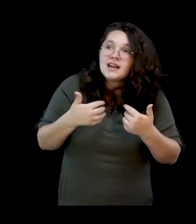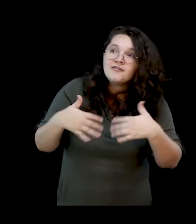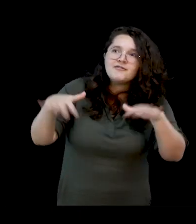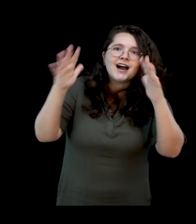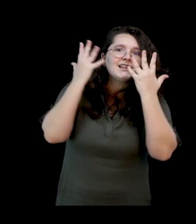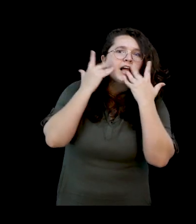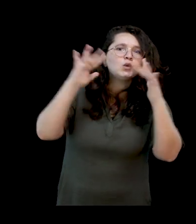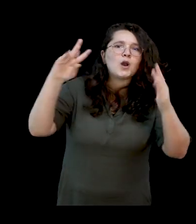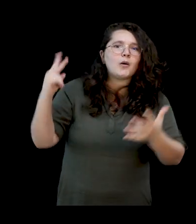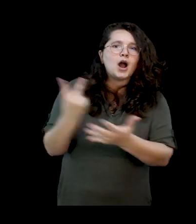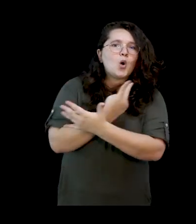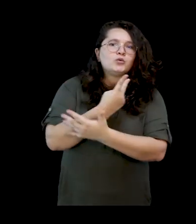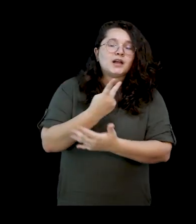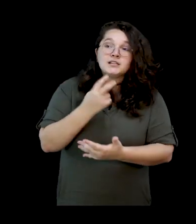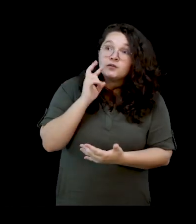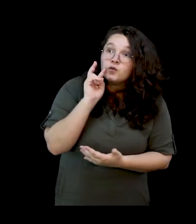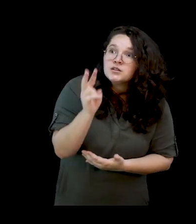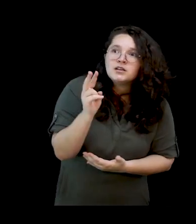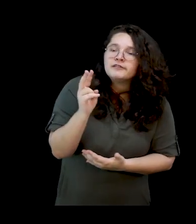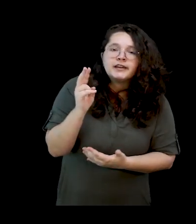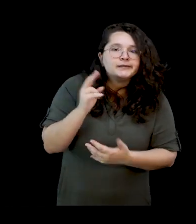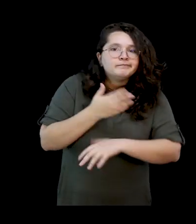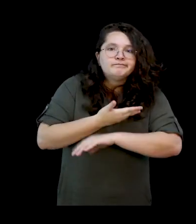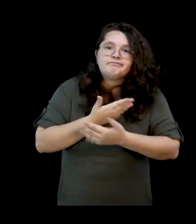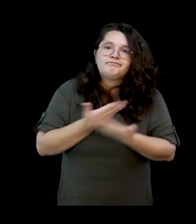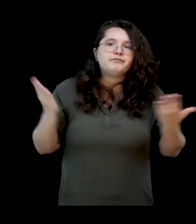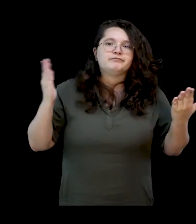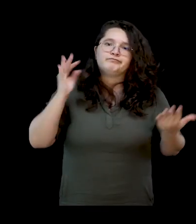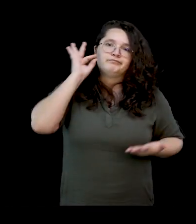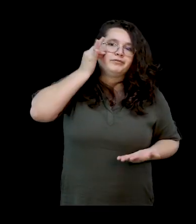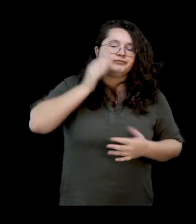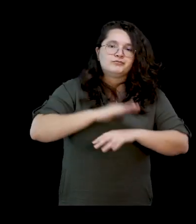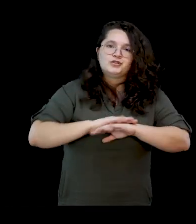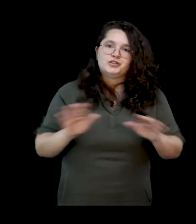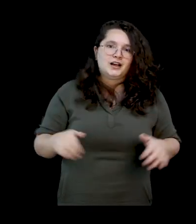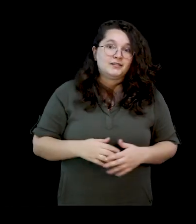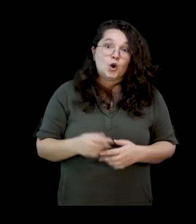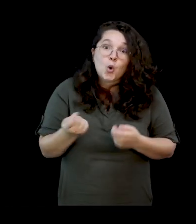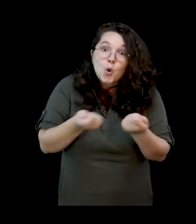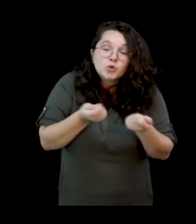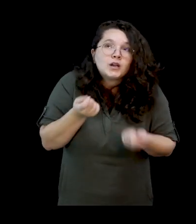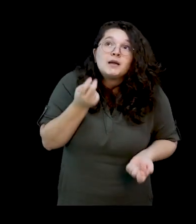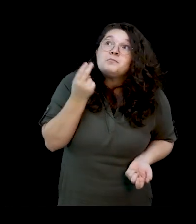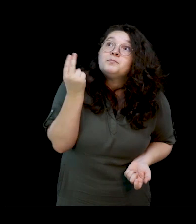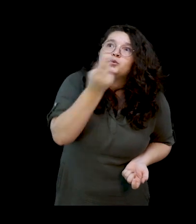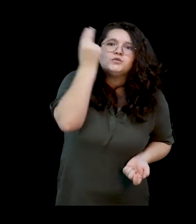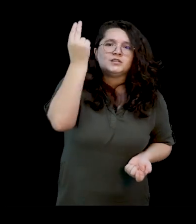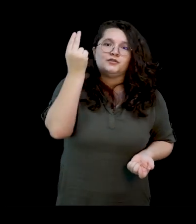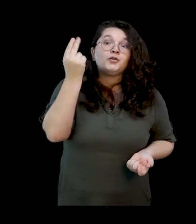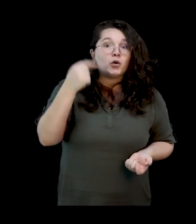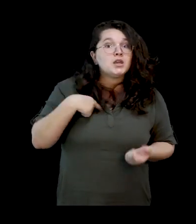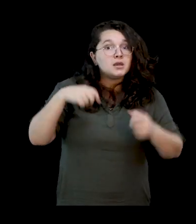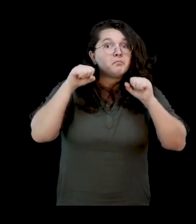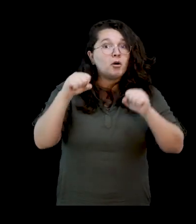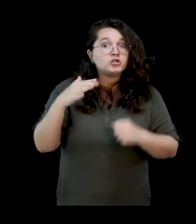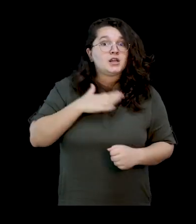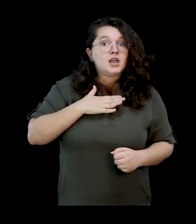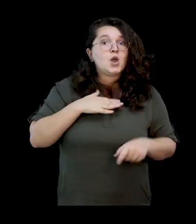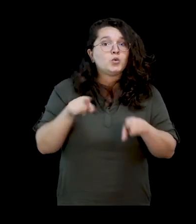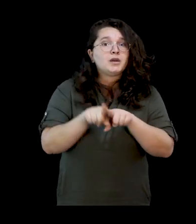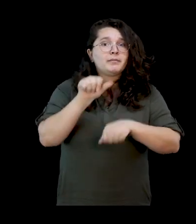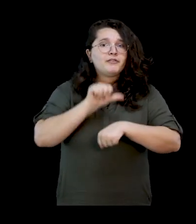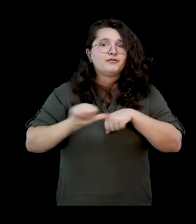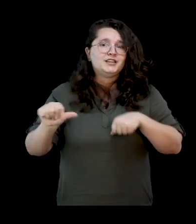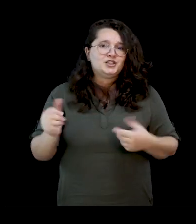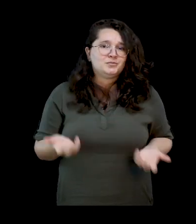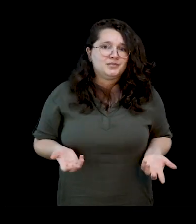o percurso se faz por si mesmo. E nós já somos, não conseguimos mais controlar e somos vítimas daquilo